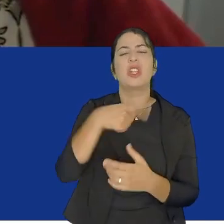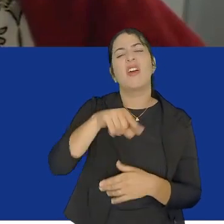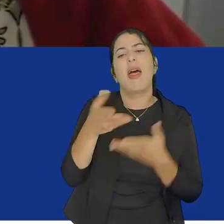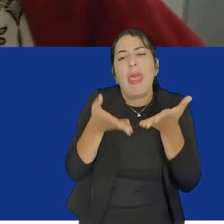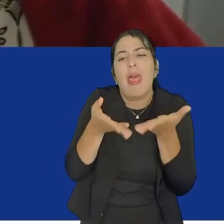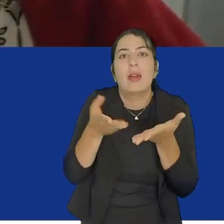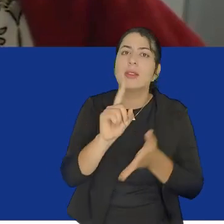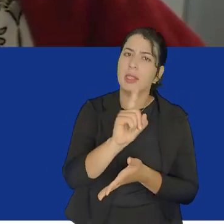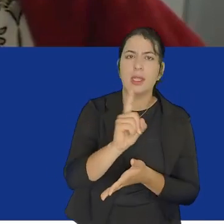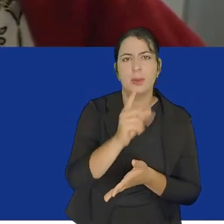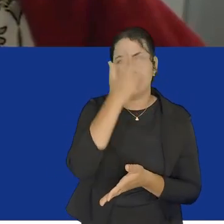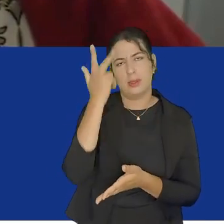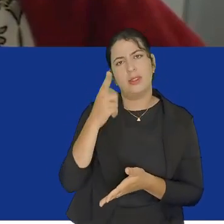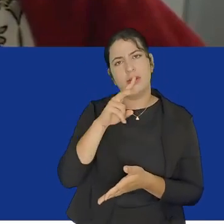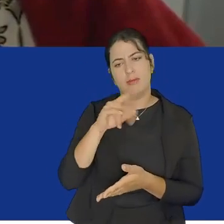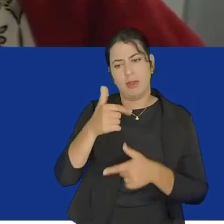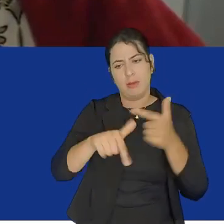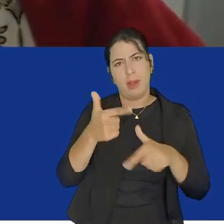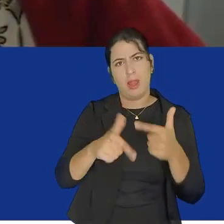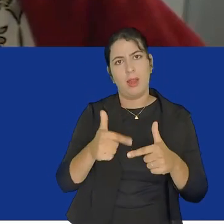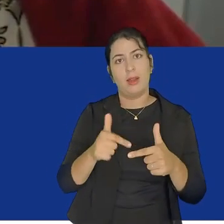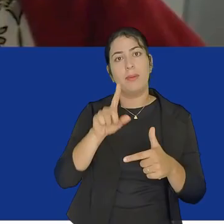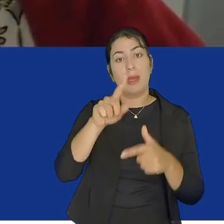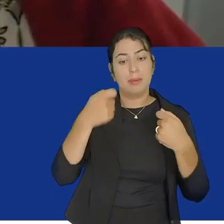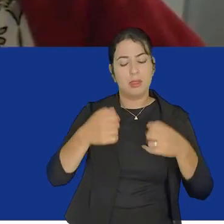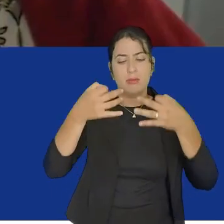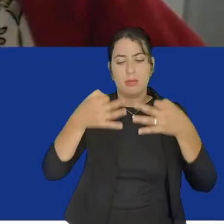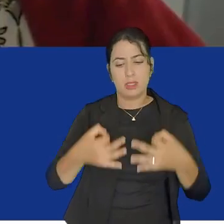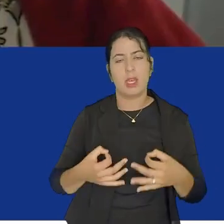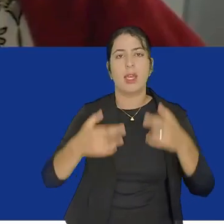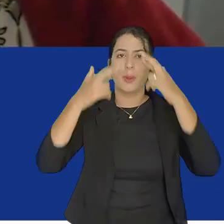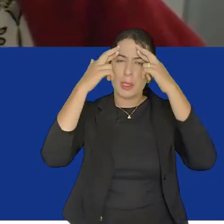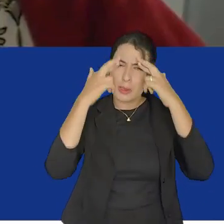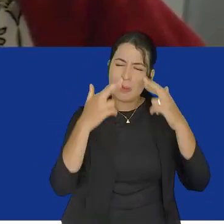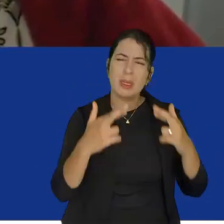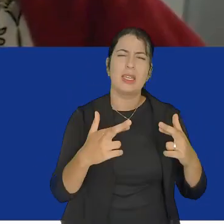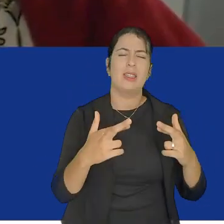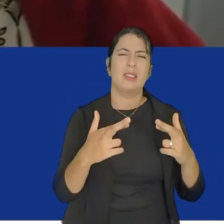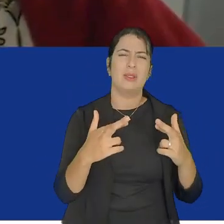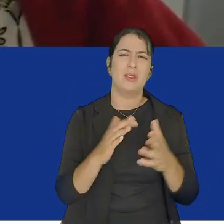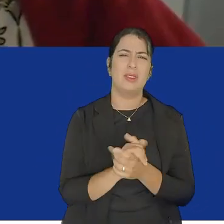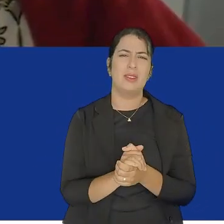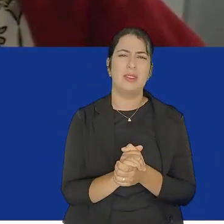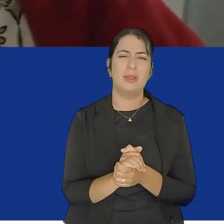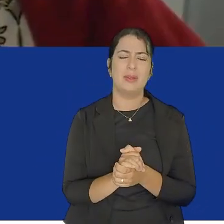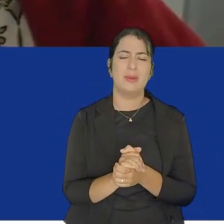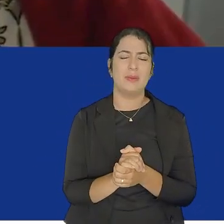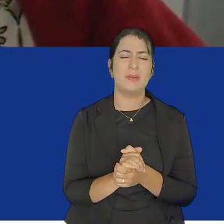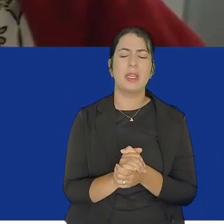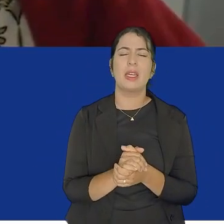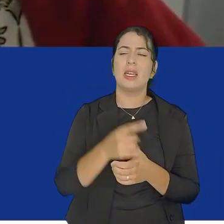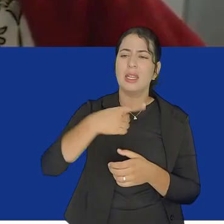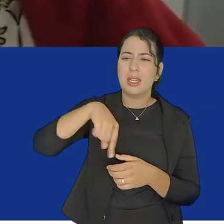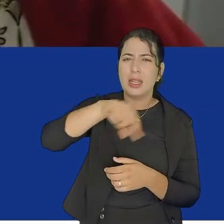para trabalhar, sim, mas com dignidade, com respeito, com humanidade. É isso que a gente está falando. As